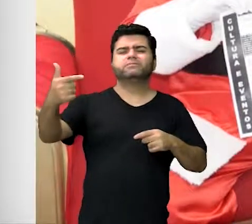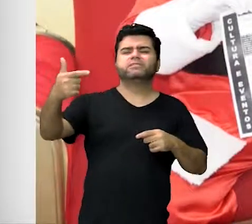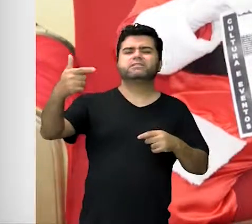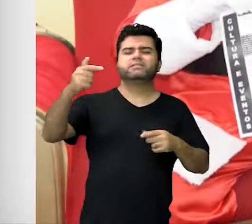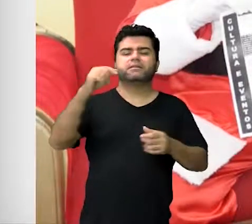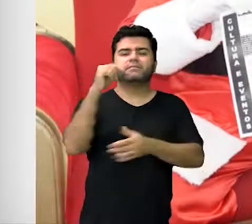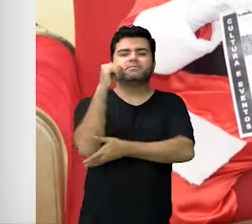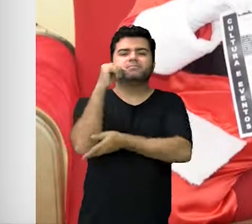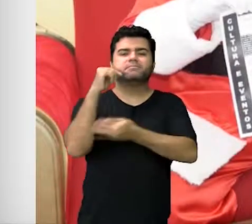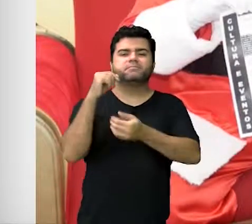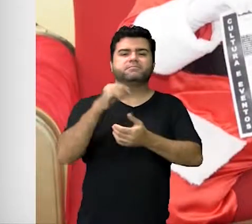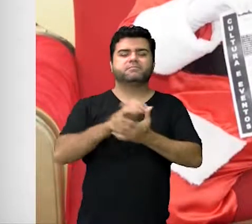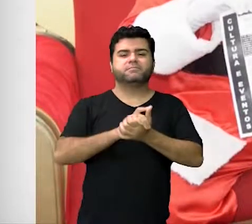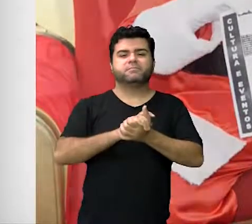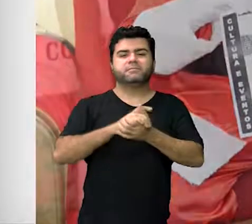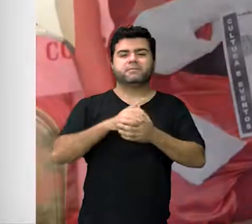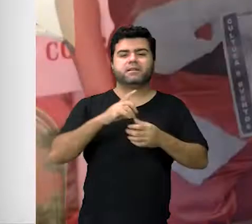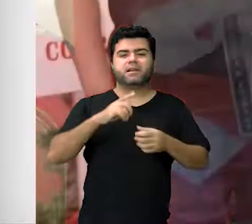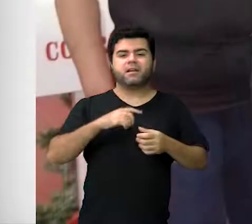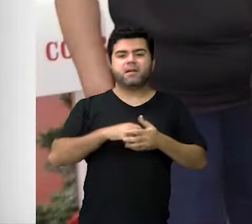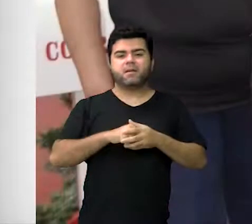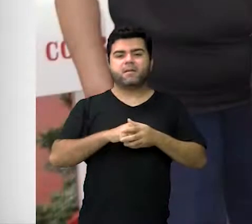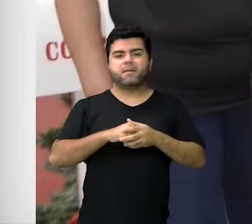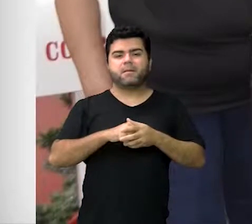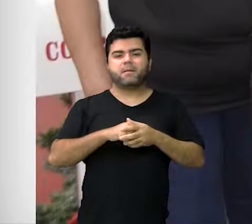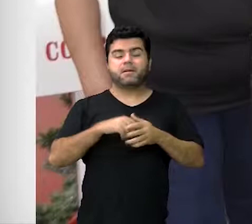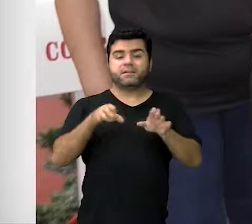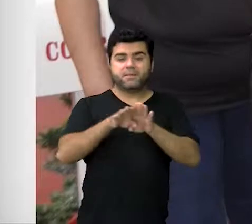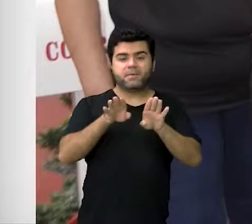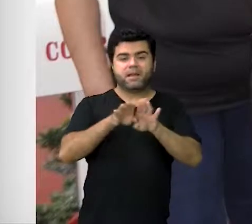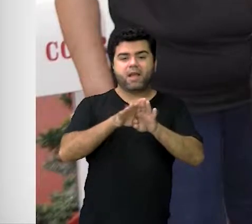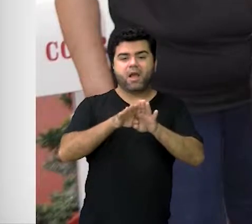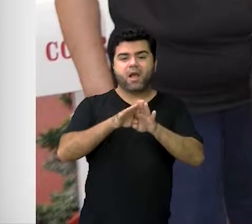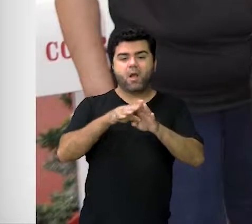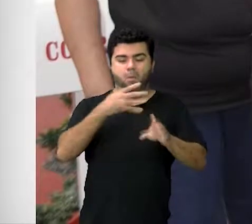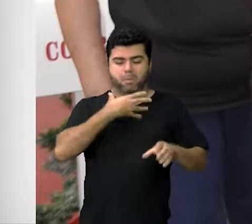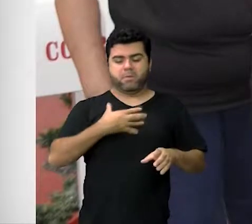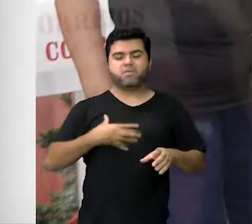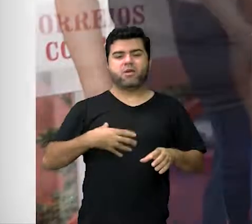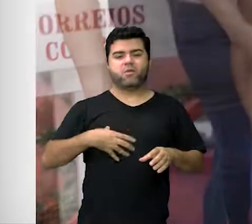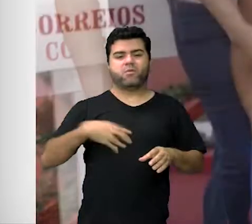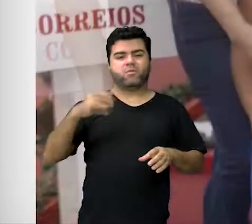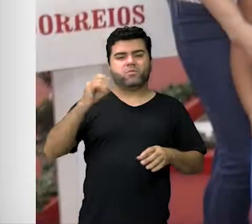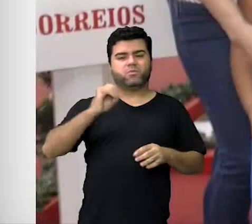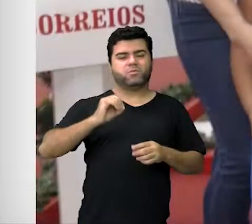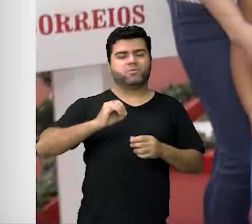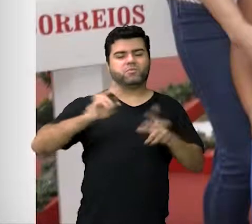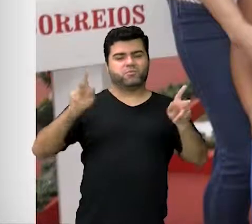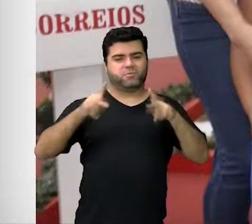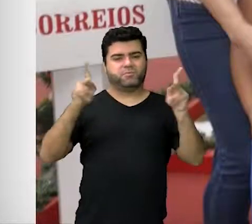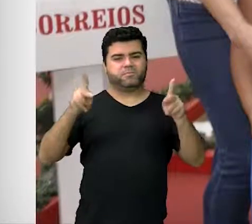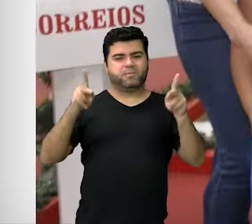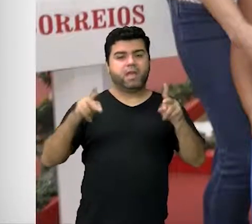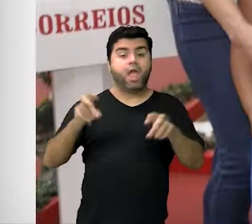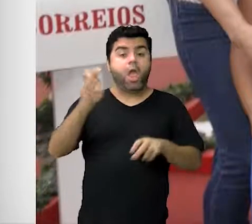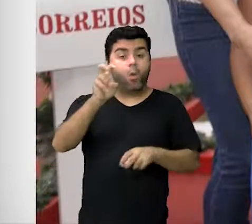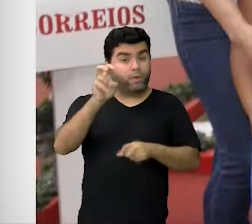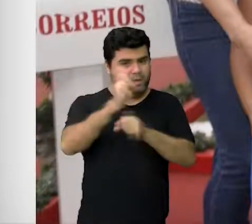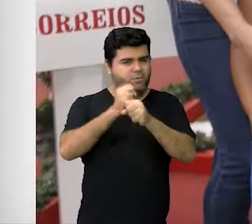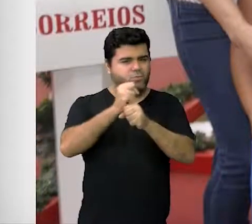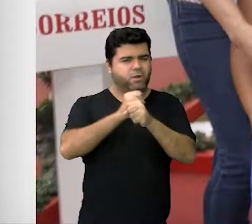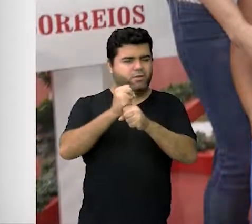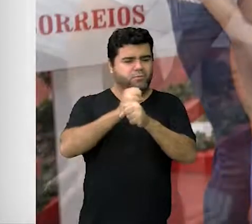Bom, e o Papai Noel? O Papai Noel do Osasco Plaza. Vou explicar essa ação para vocês. É o quinto ano que nós fazemos isso. É